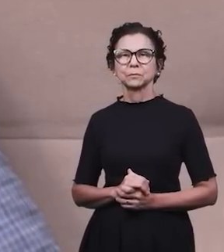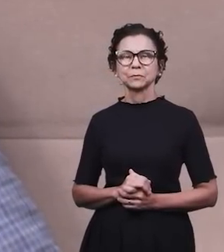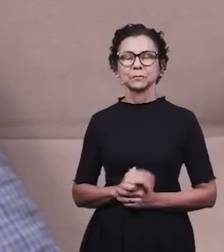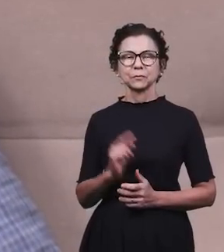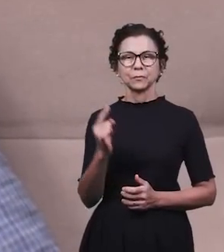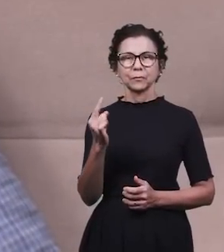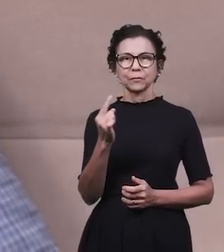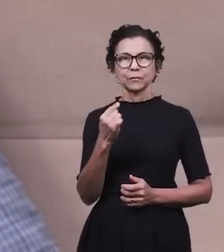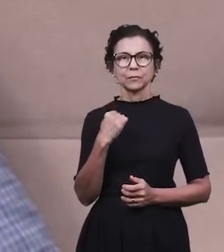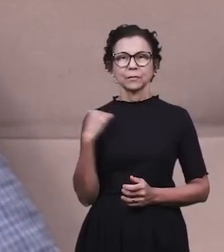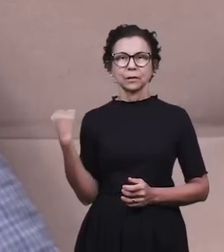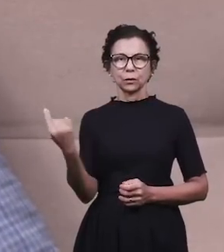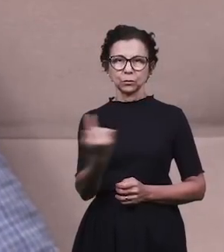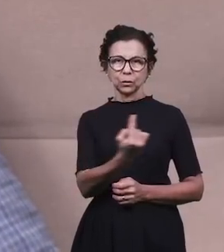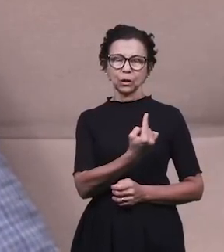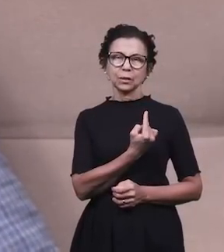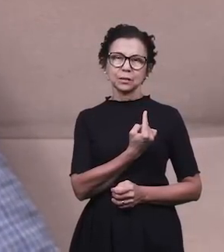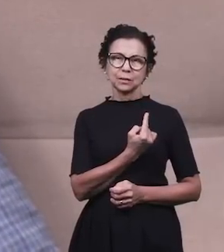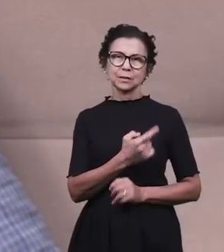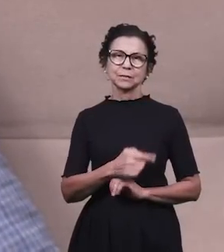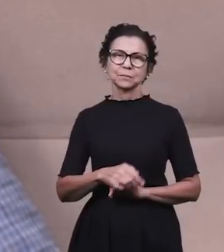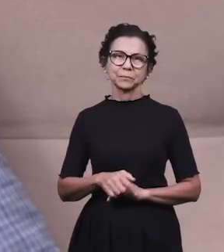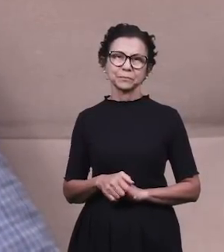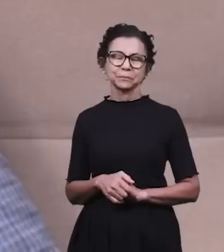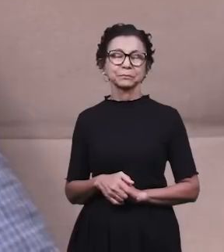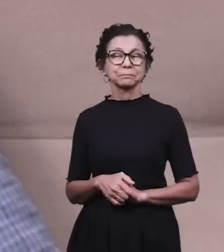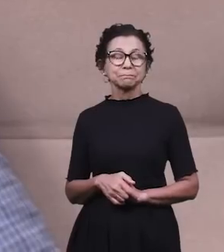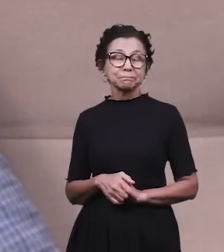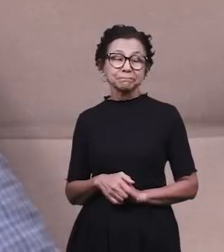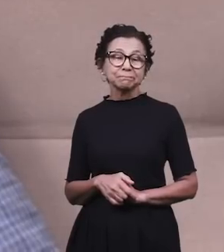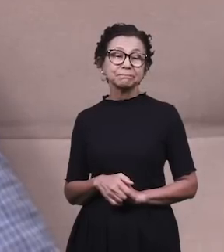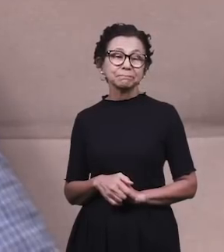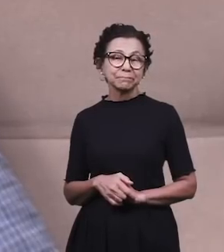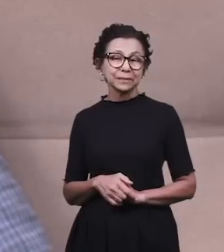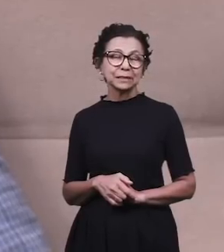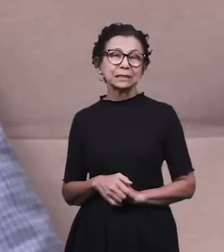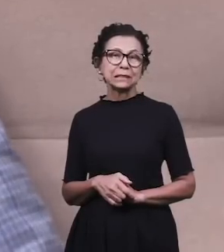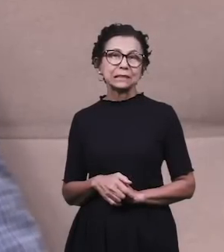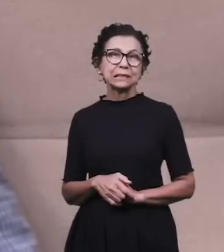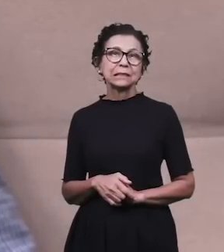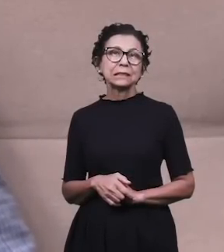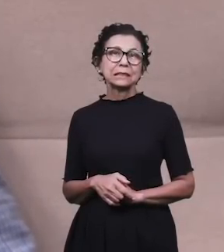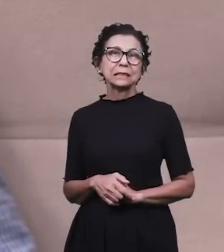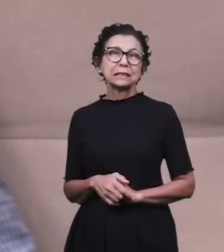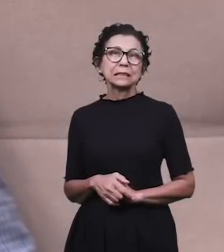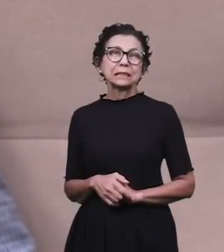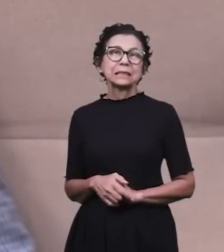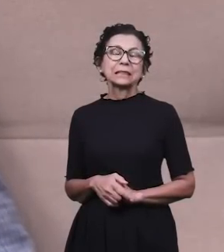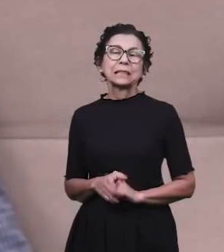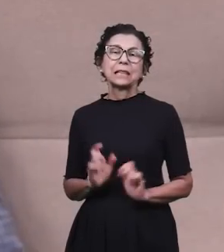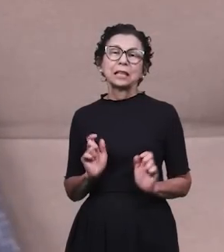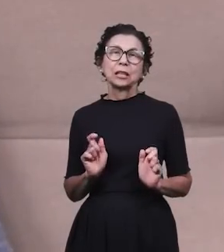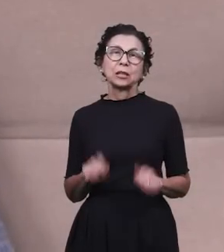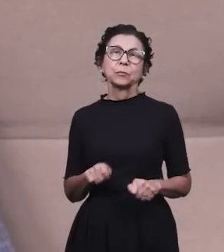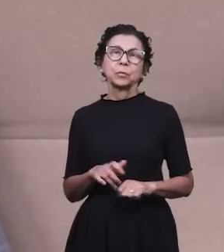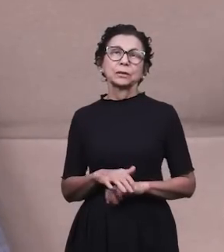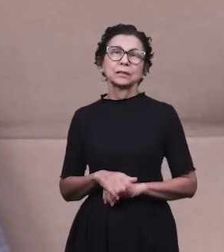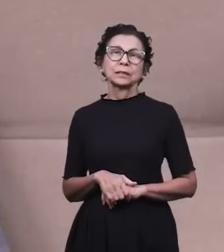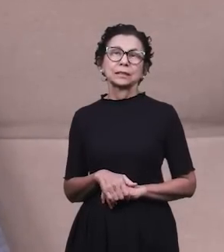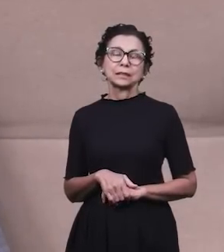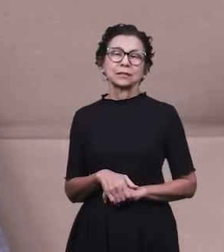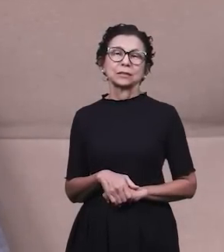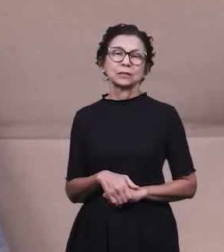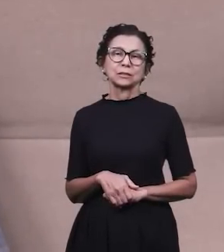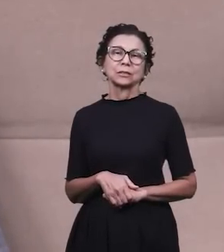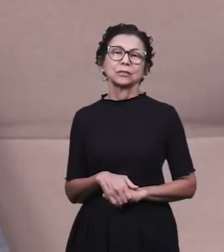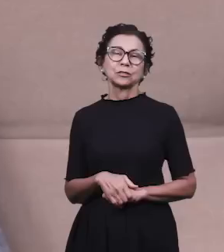o homem, nós estávamos sujeitos ao juízo de morte